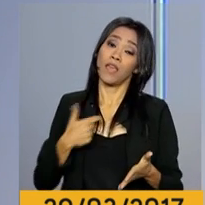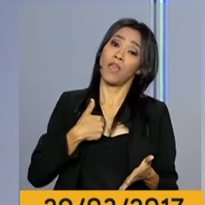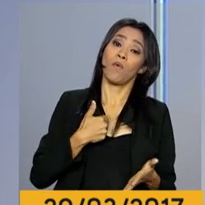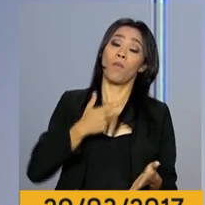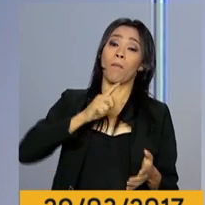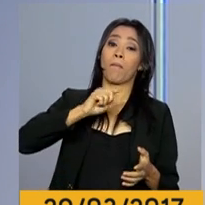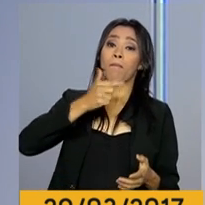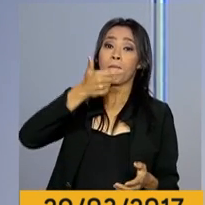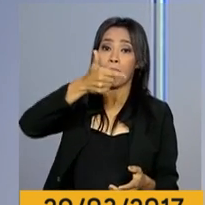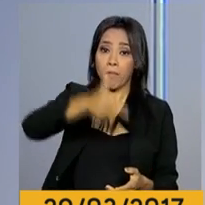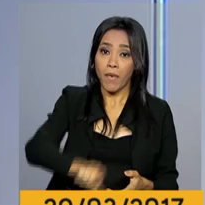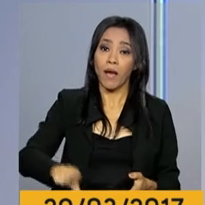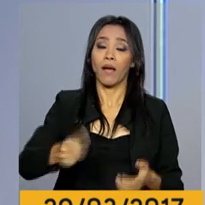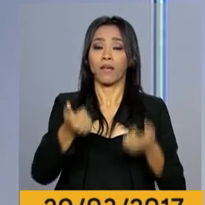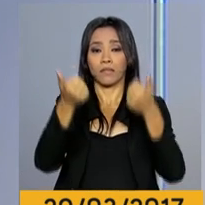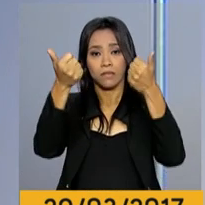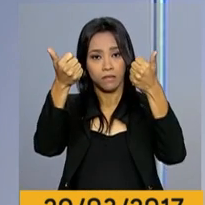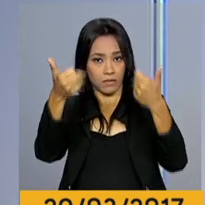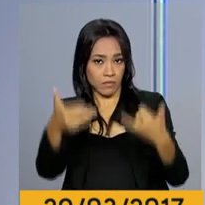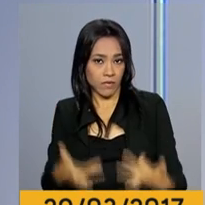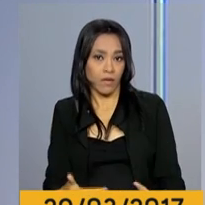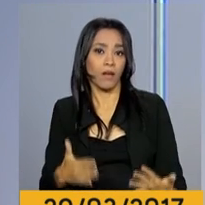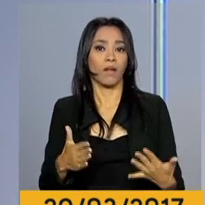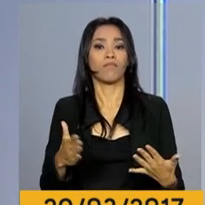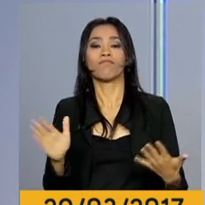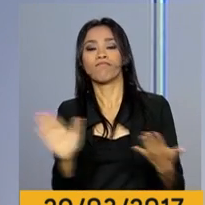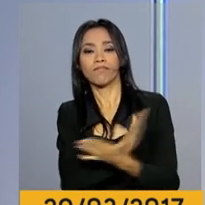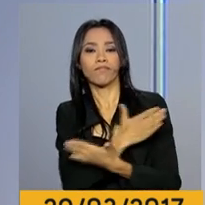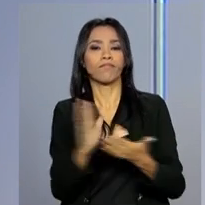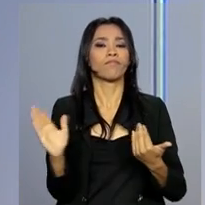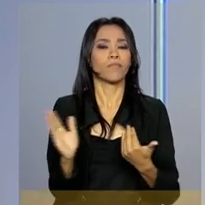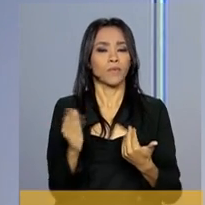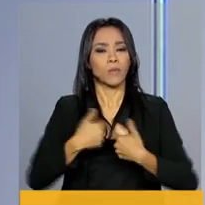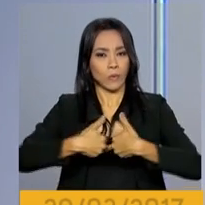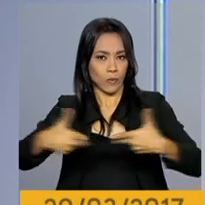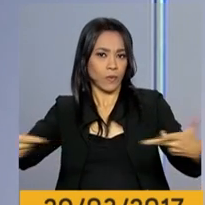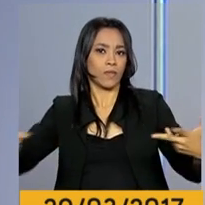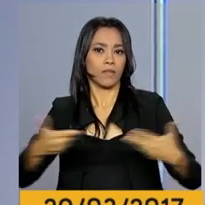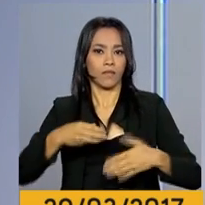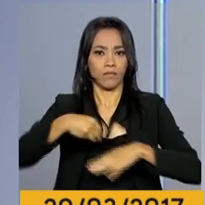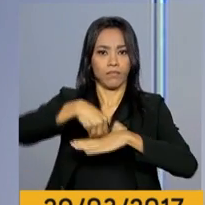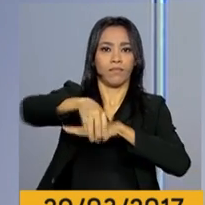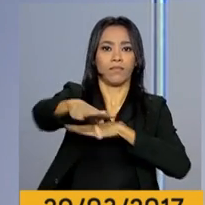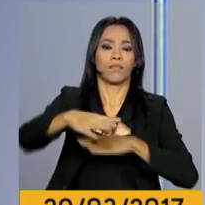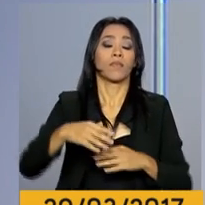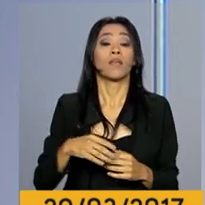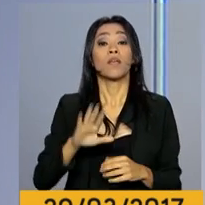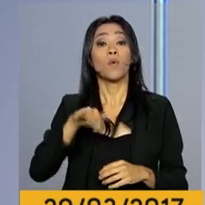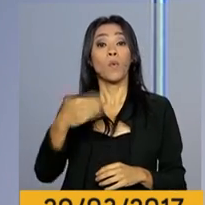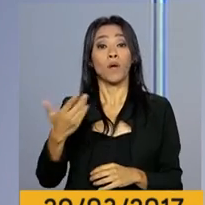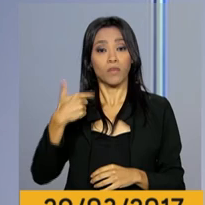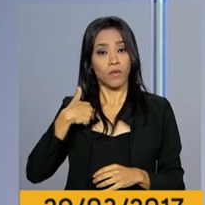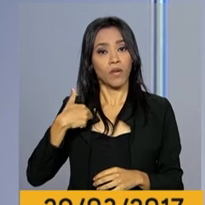alguns aspectos para dizer que realmente